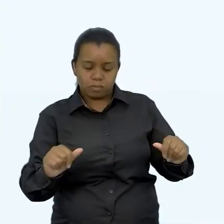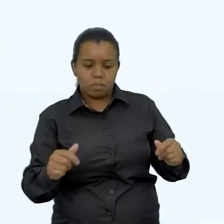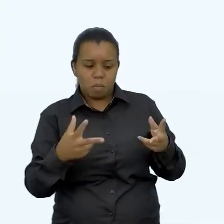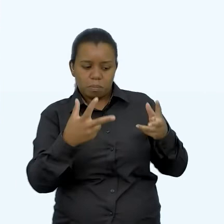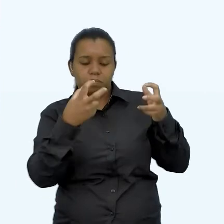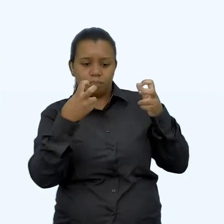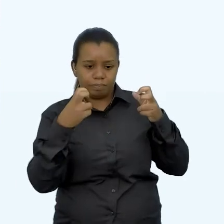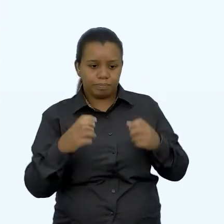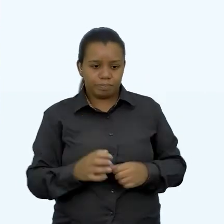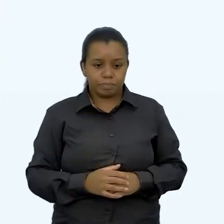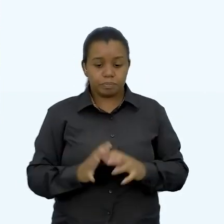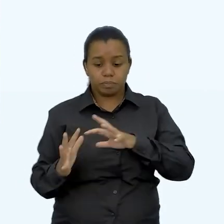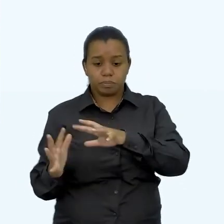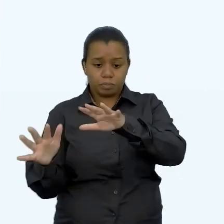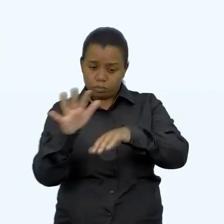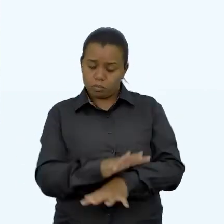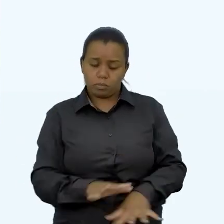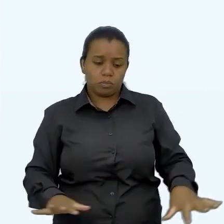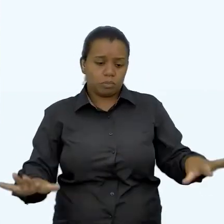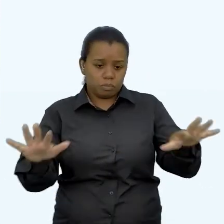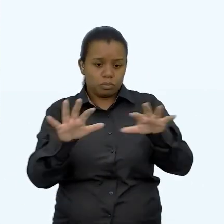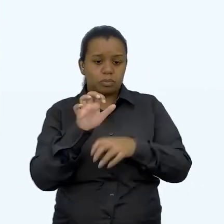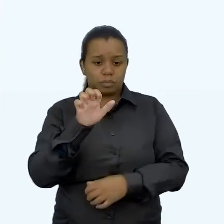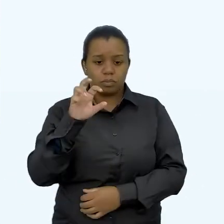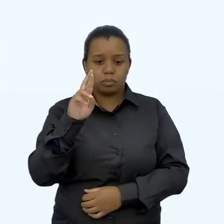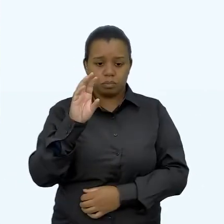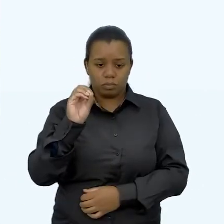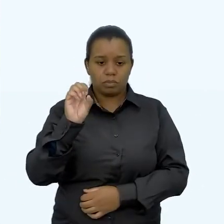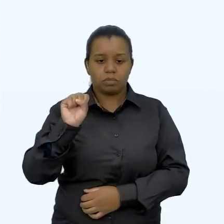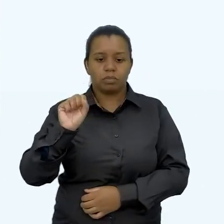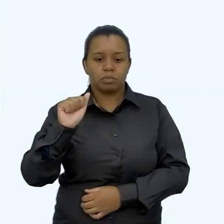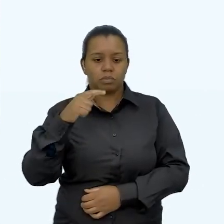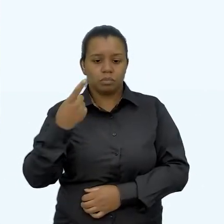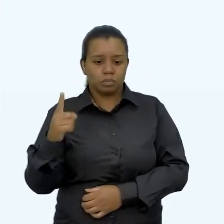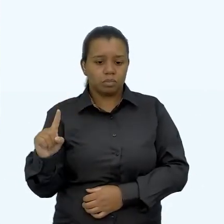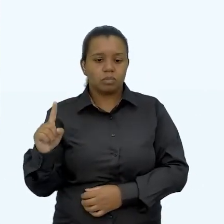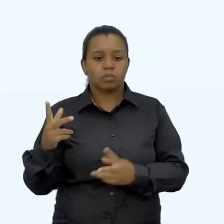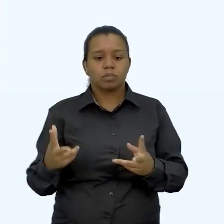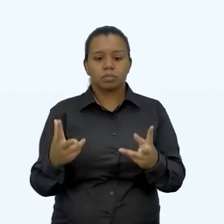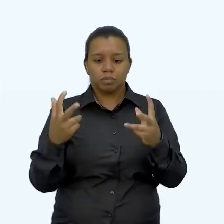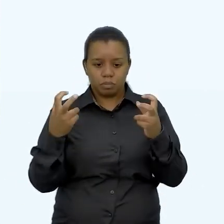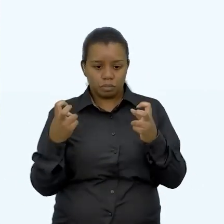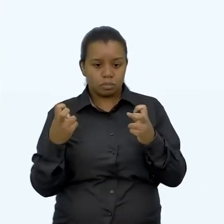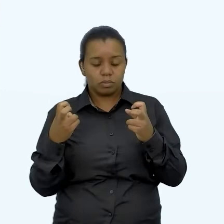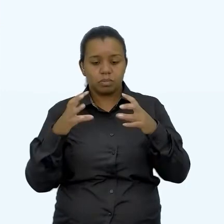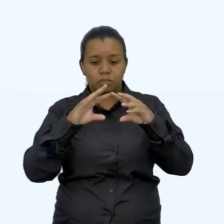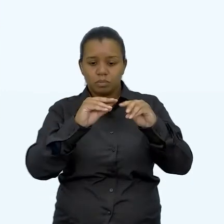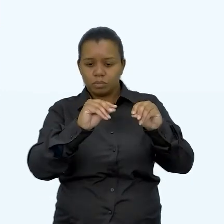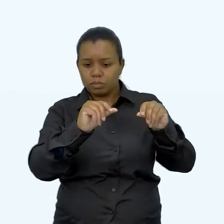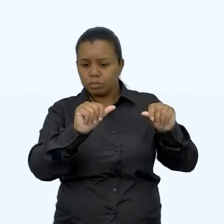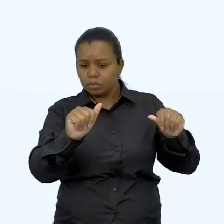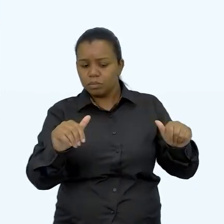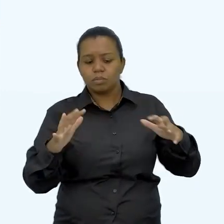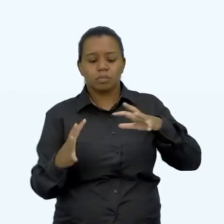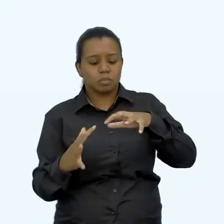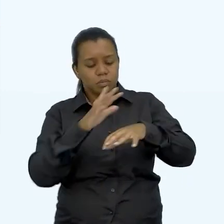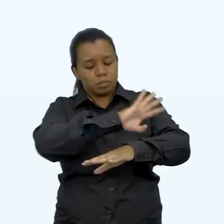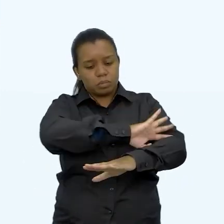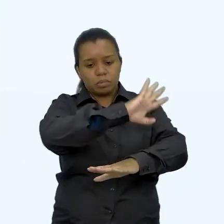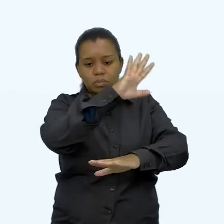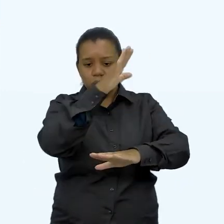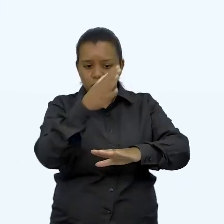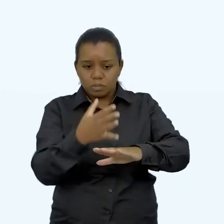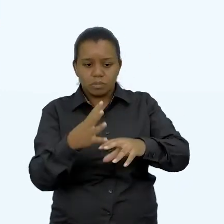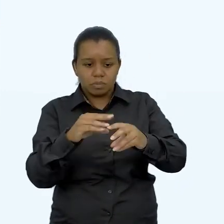De forma geral, o termo erosão abrange diferentes processos de desgaste e decomposição do relevo.